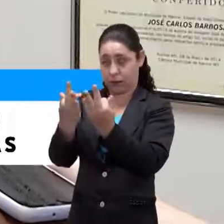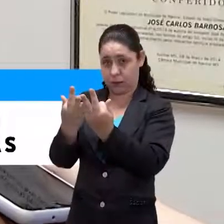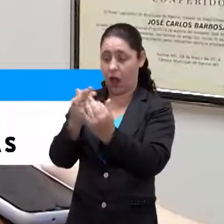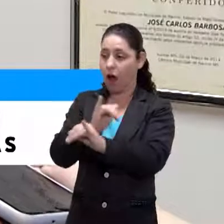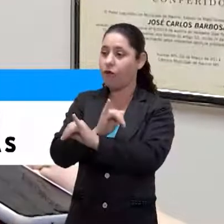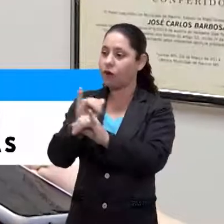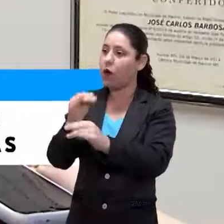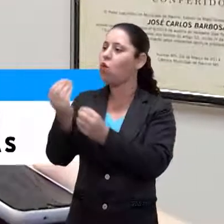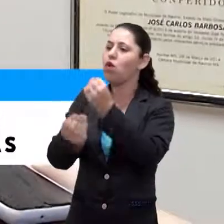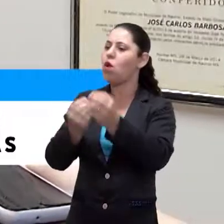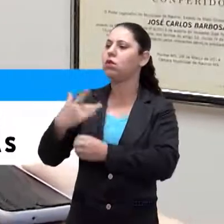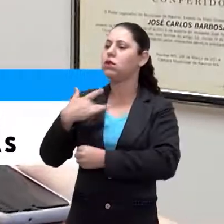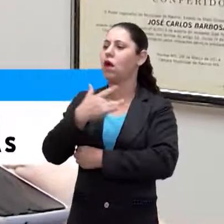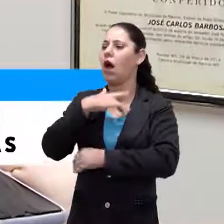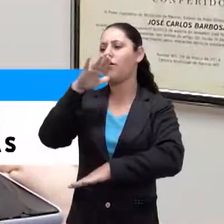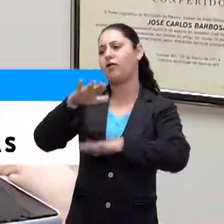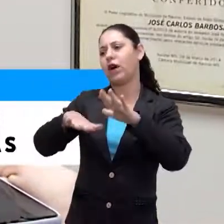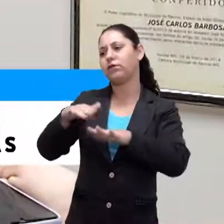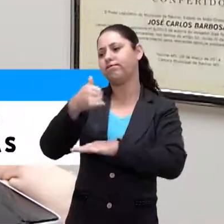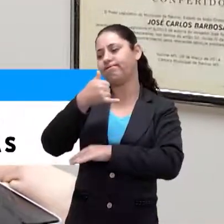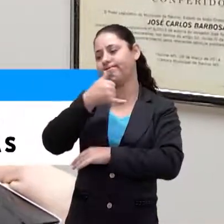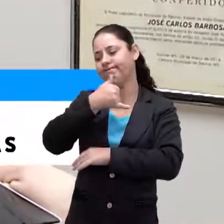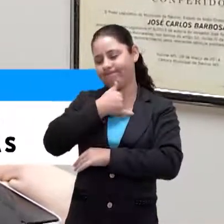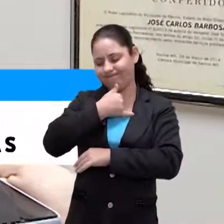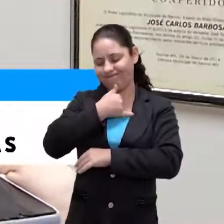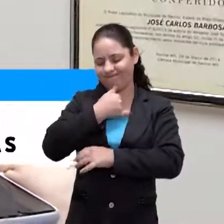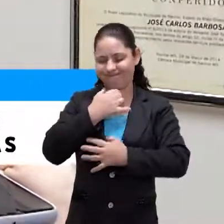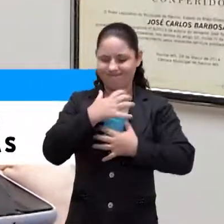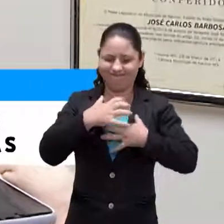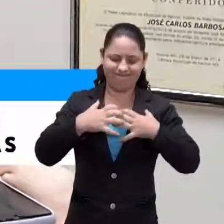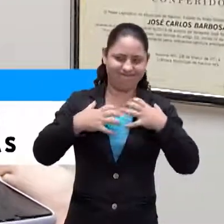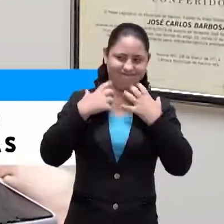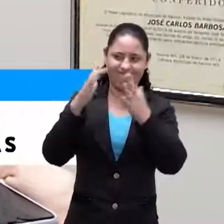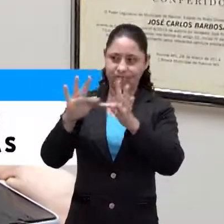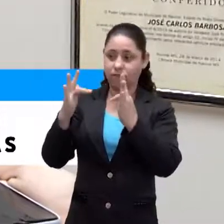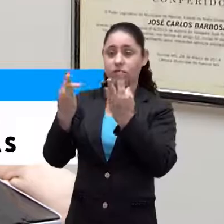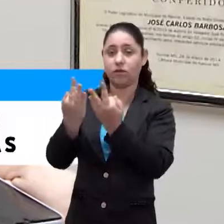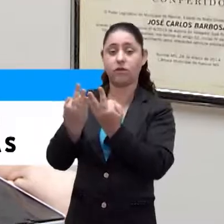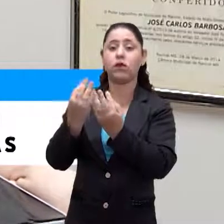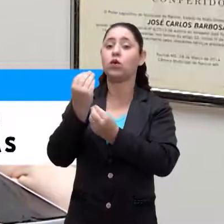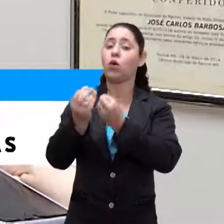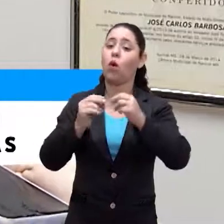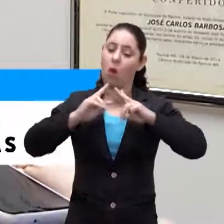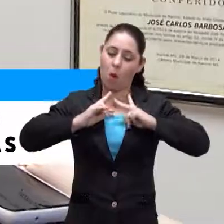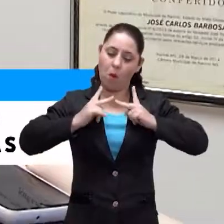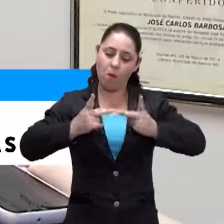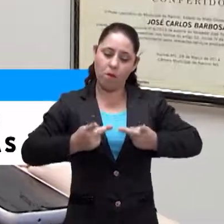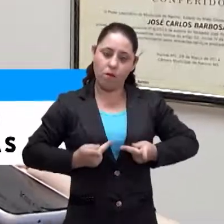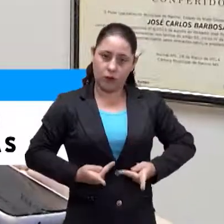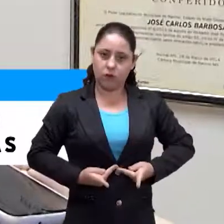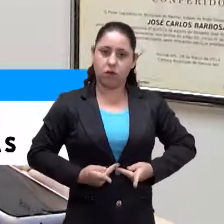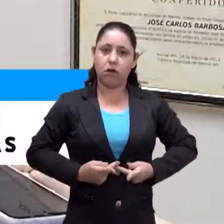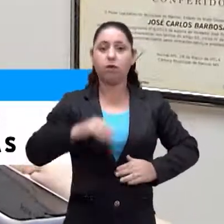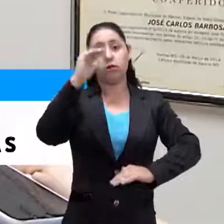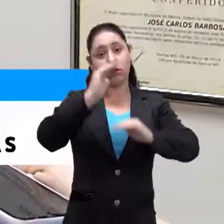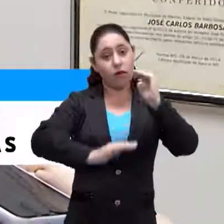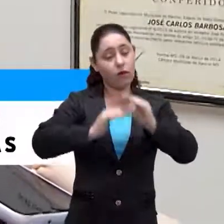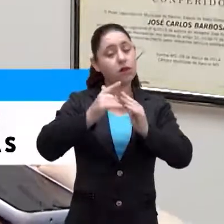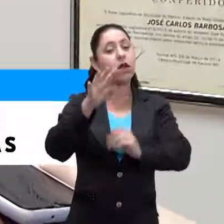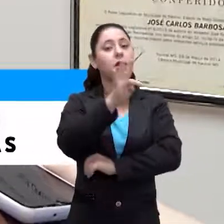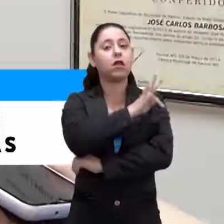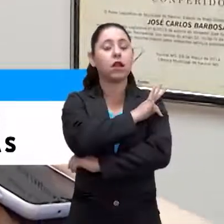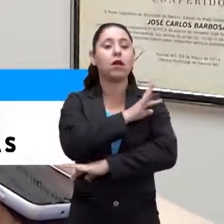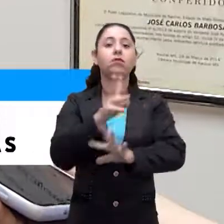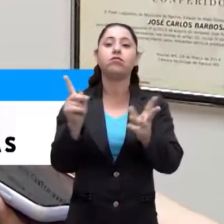àquela família, dar a notícia, às vezes triste e dolorosa àquela família, de uma forma humanizada,